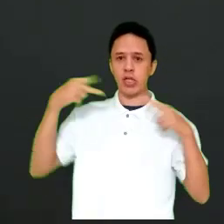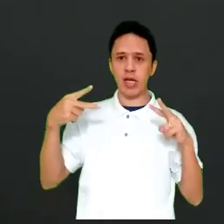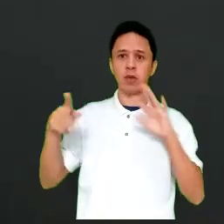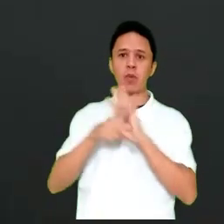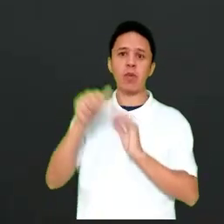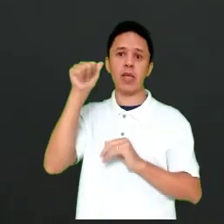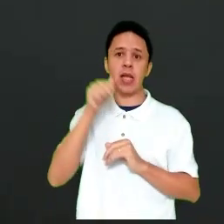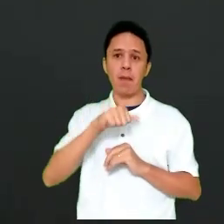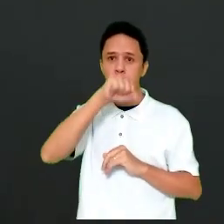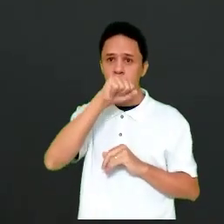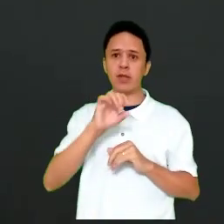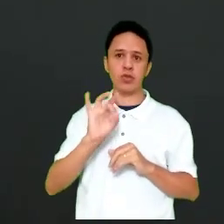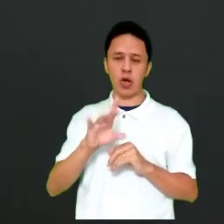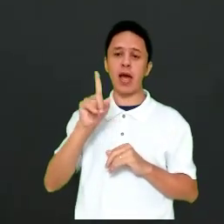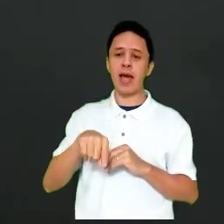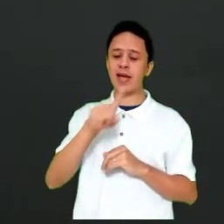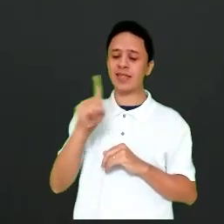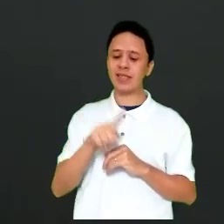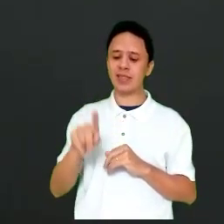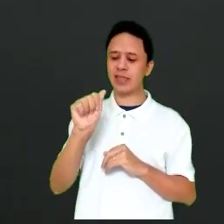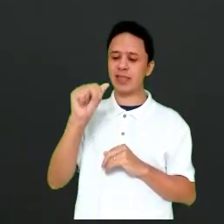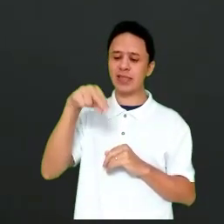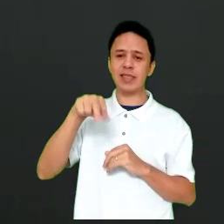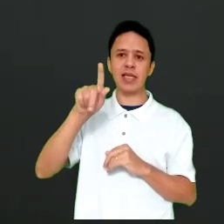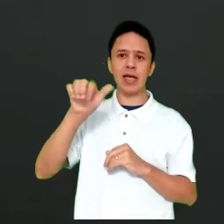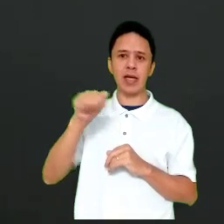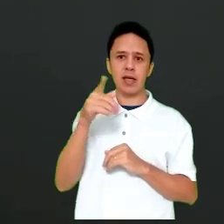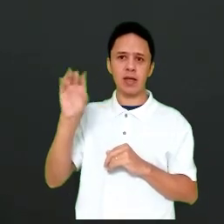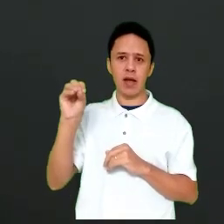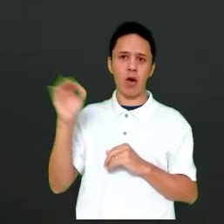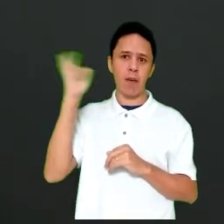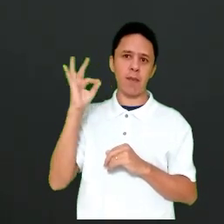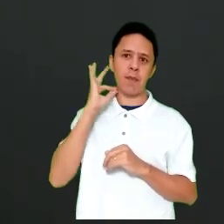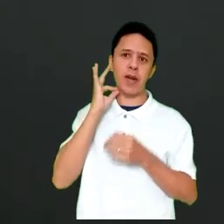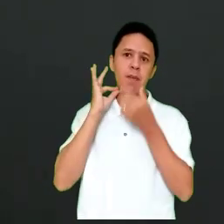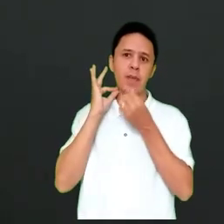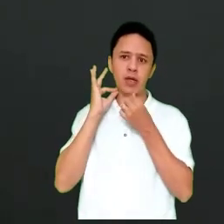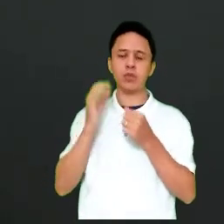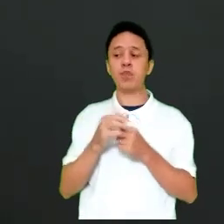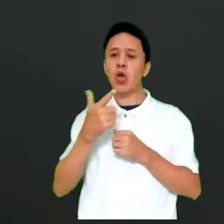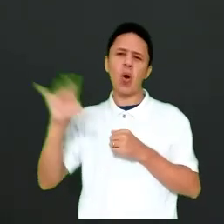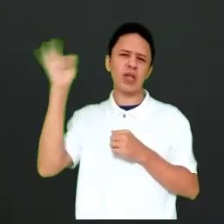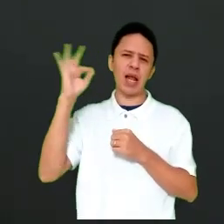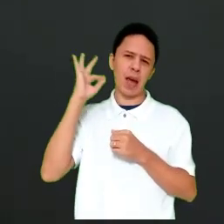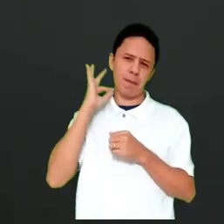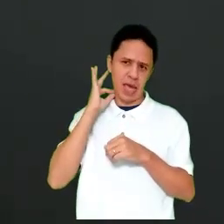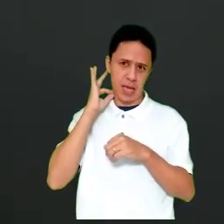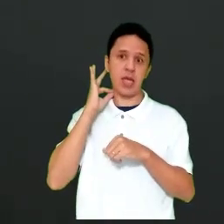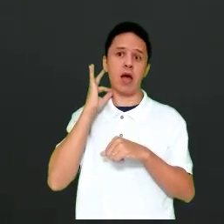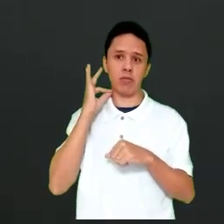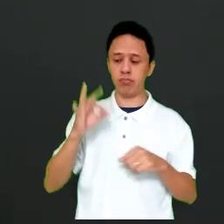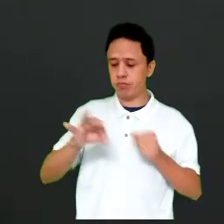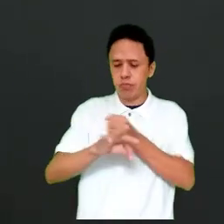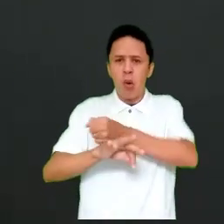carga genética da mãe dele. Esse é o zangão. No caso, então, das outras abelhas, das operárias, das rainhas, ou